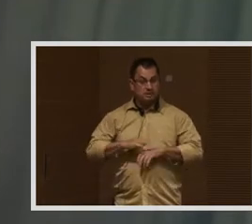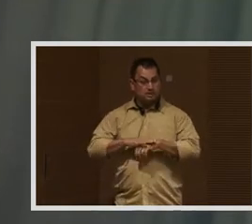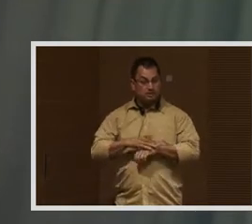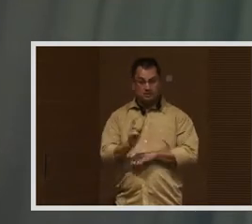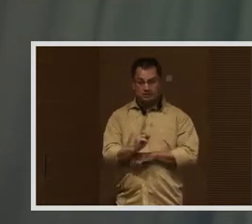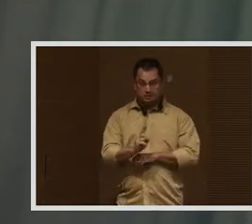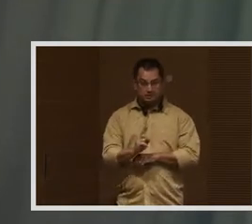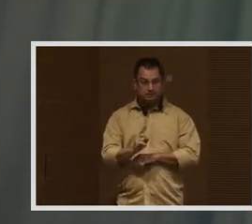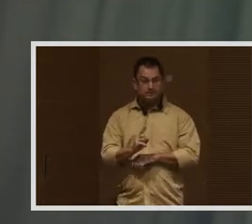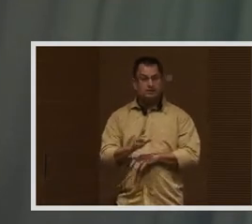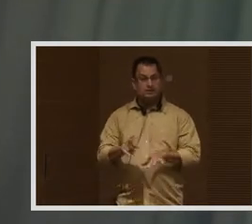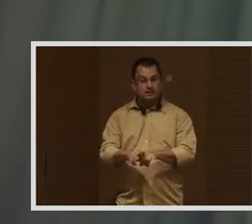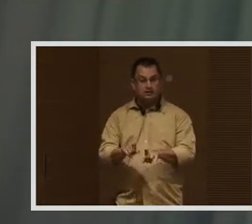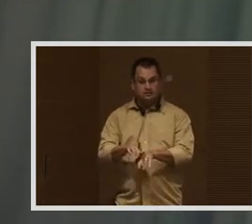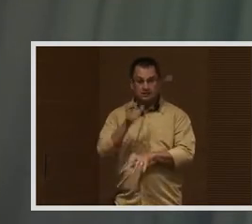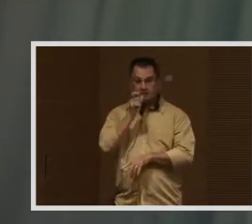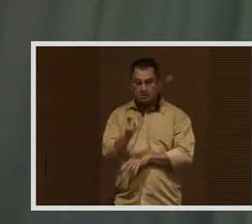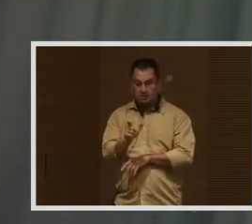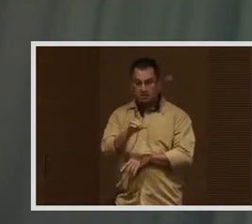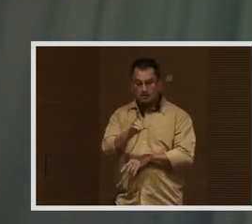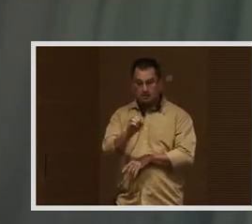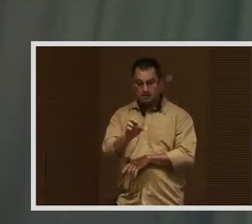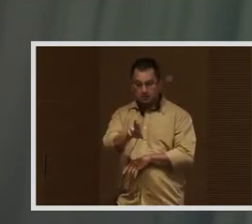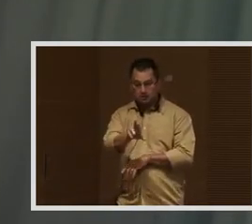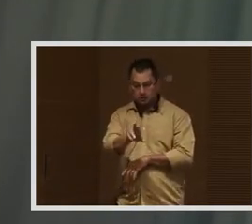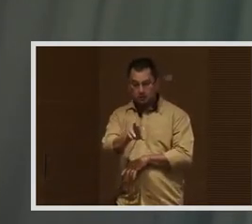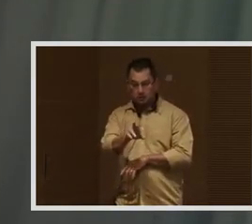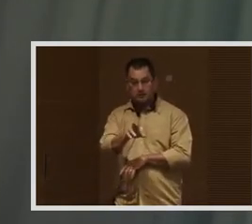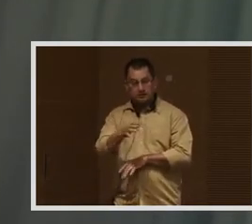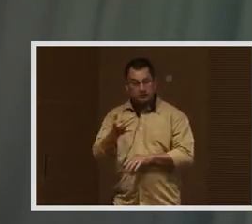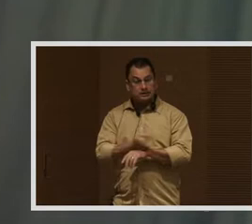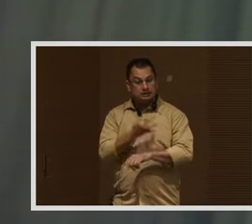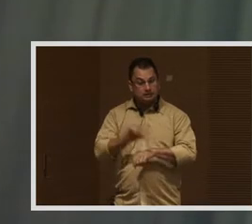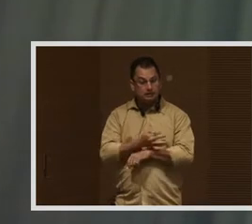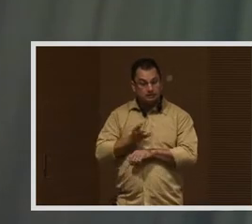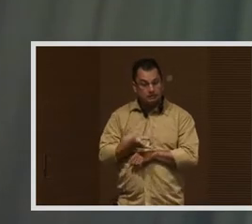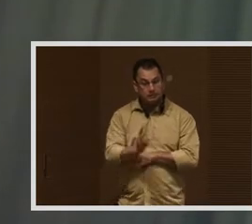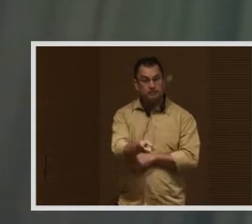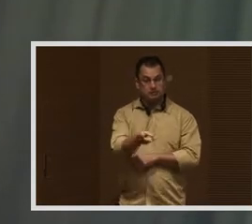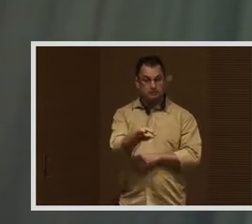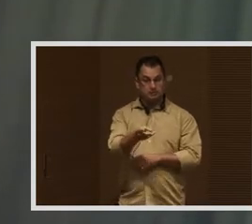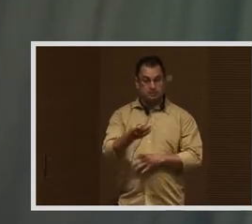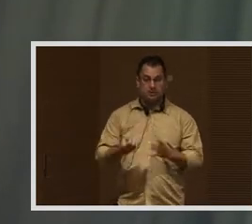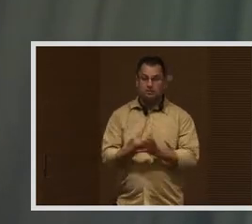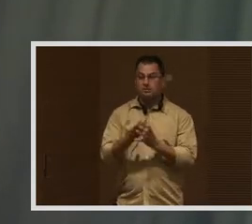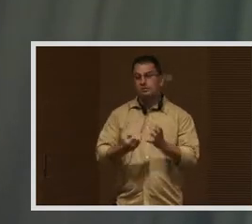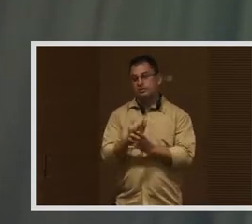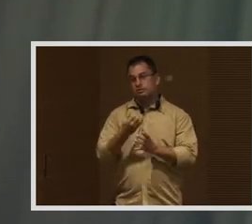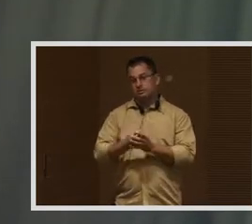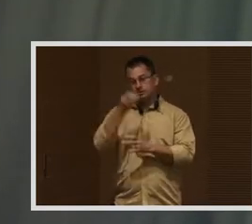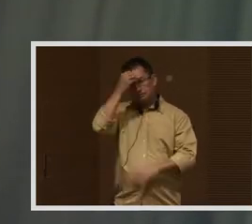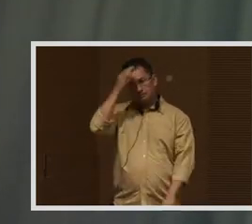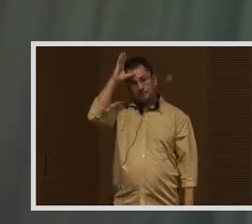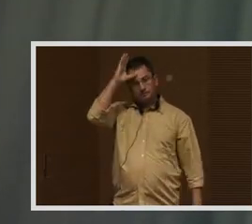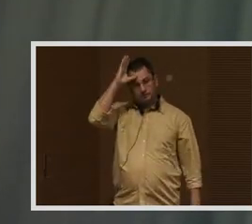Podemos tornar palavra a dor e podemos resistir seguindo na produção de conhecimento